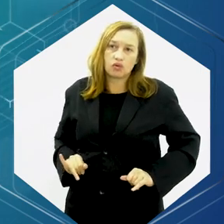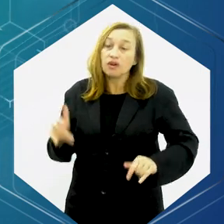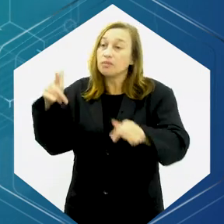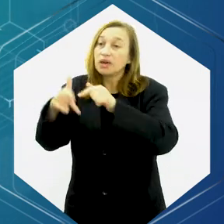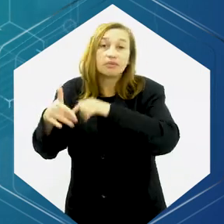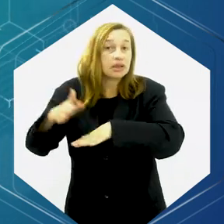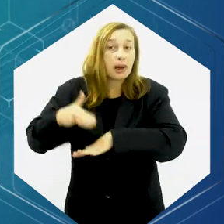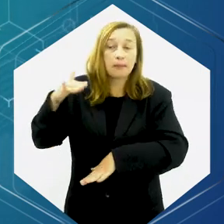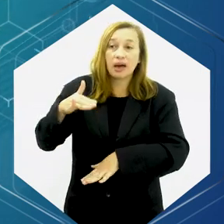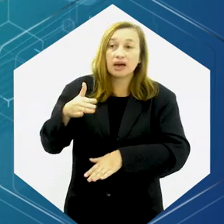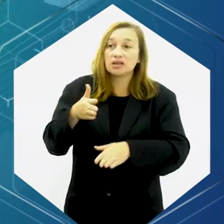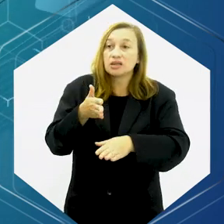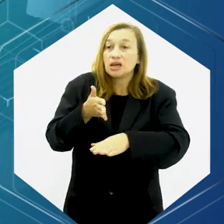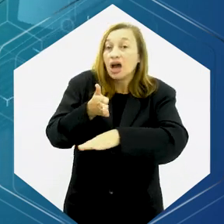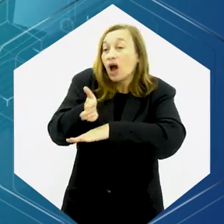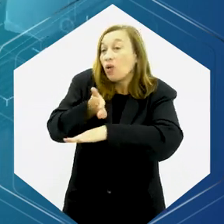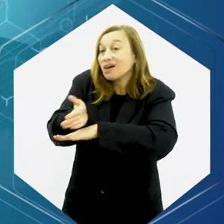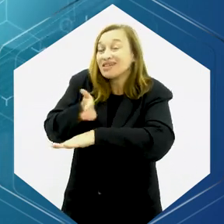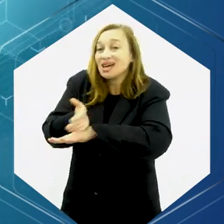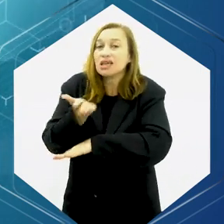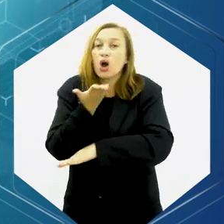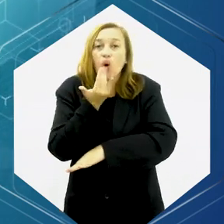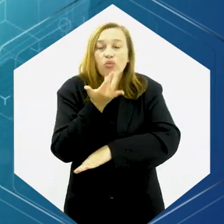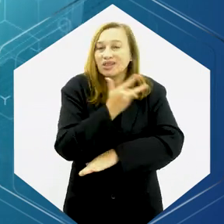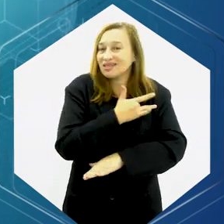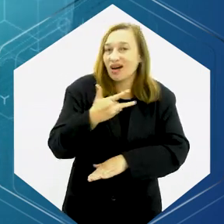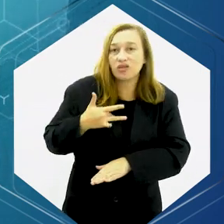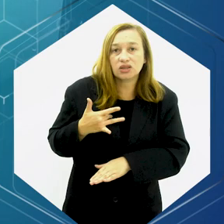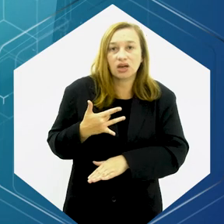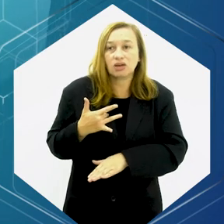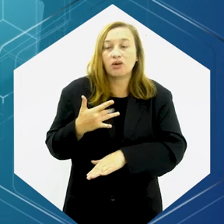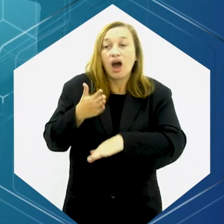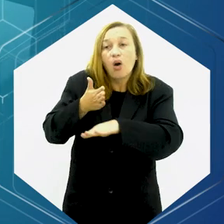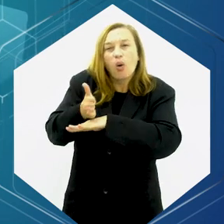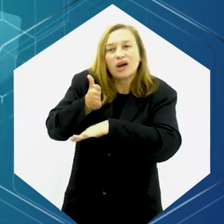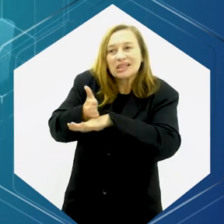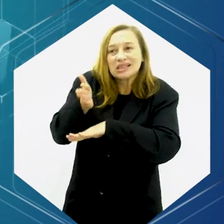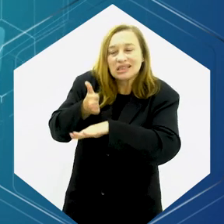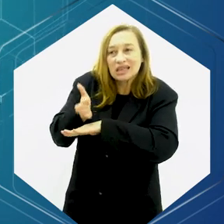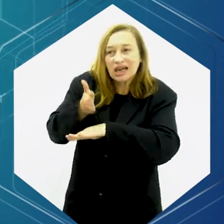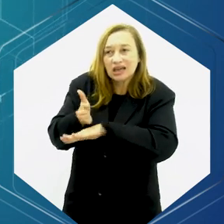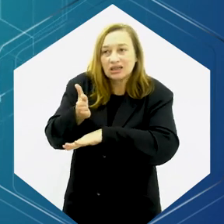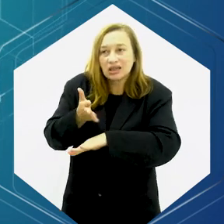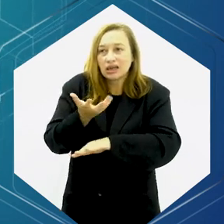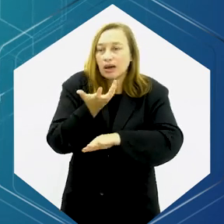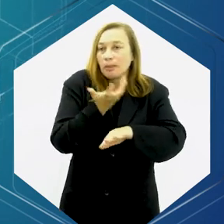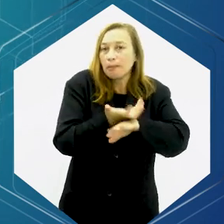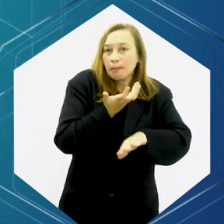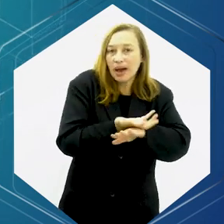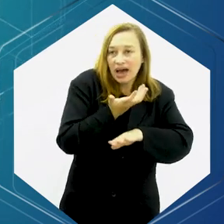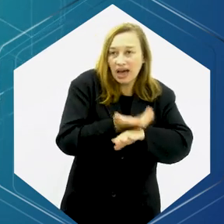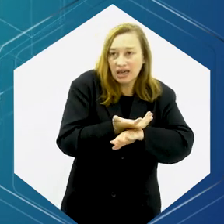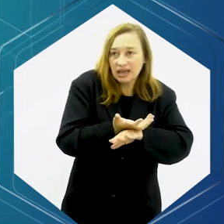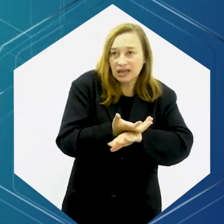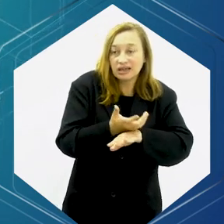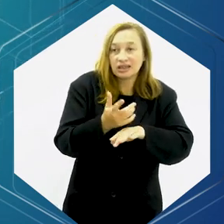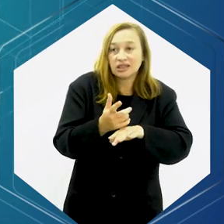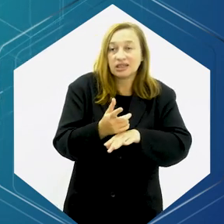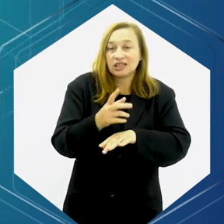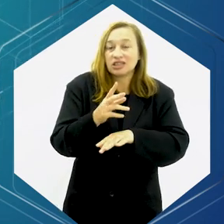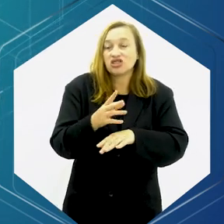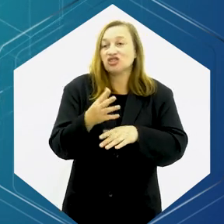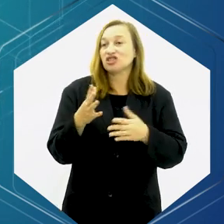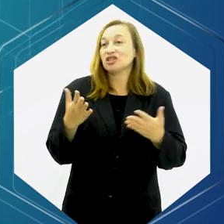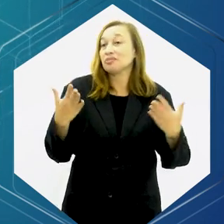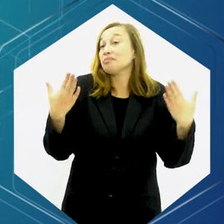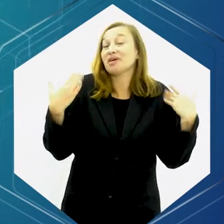ainda maiores em relação ao acesso a uma alimentação saudável ao acesso a parques públicos de lazer e